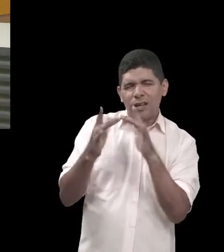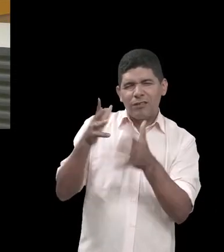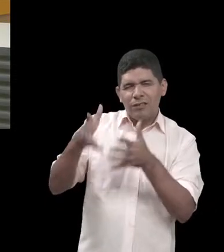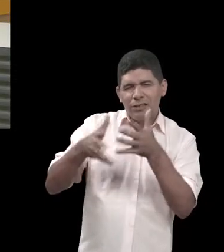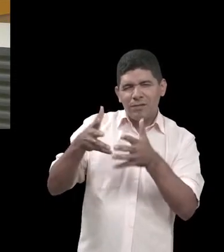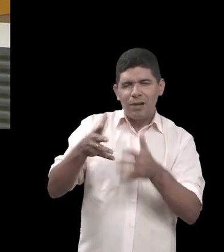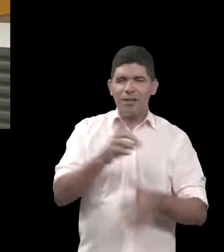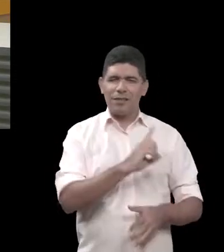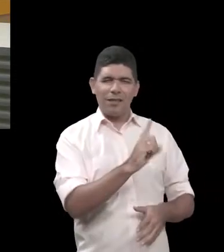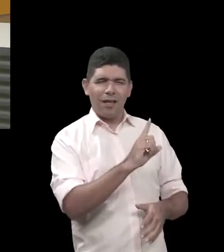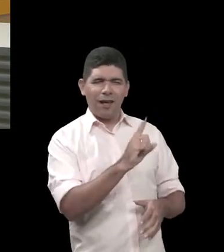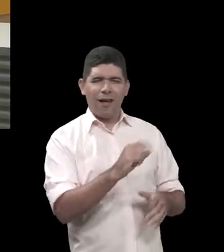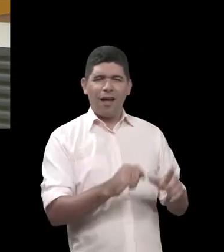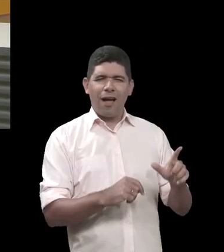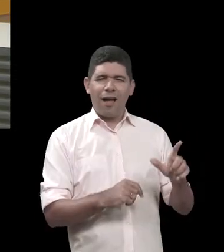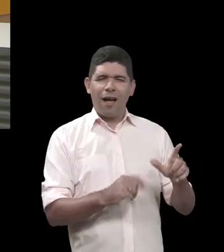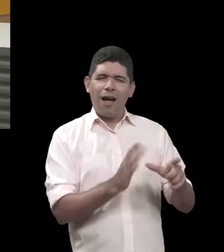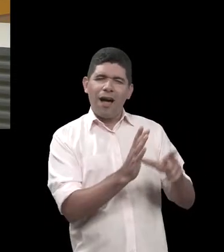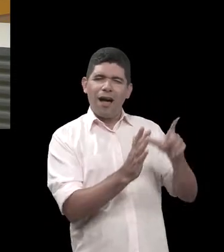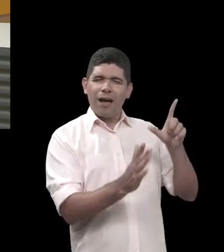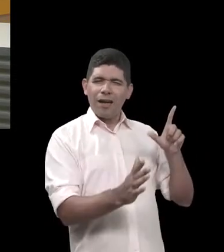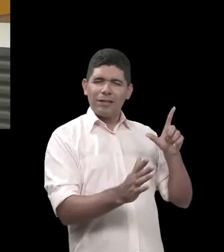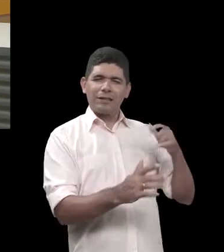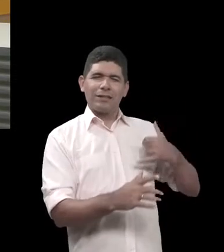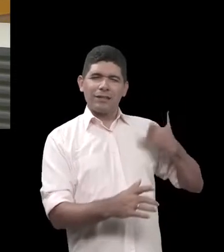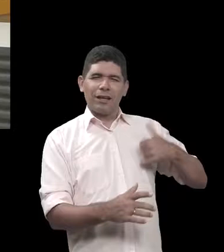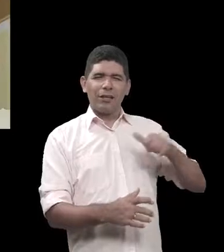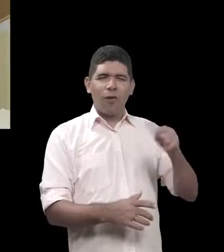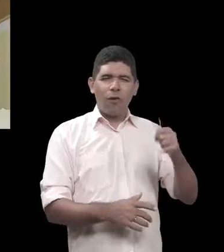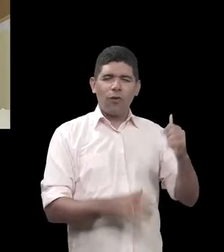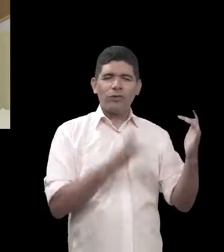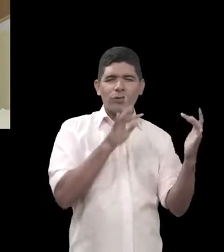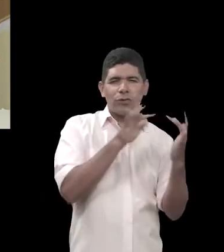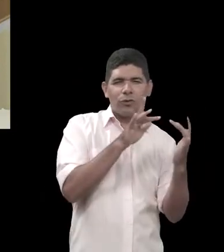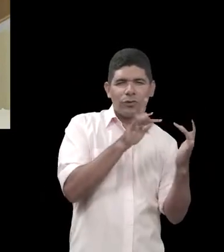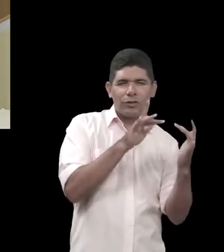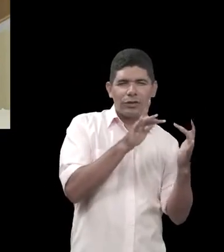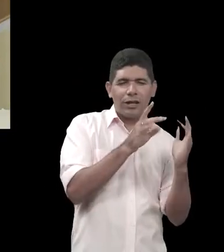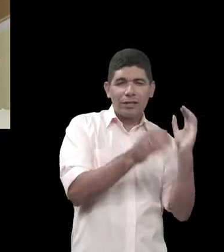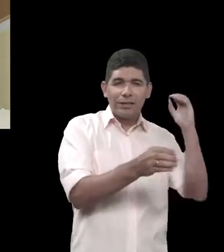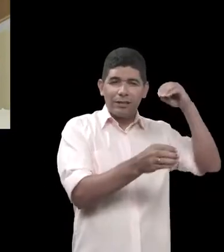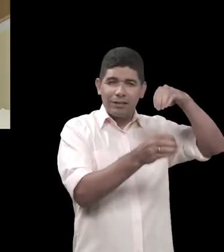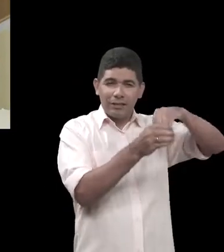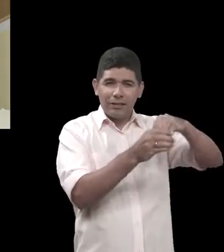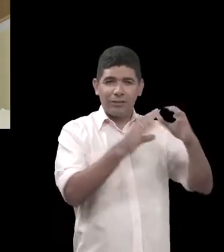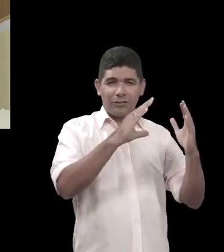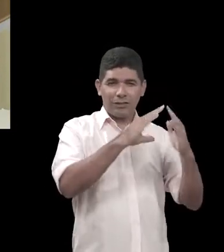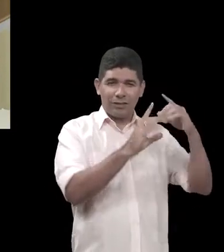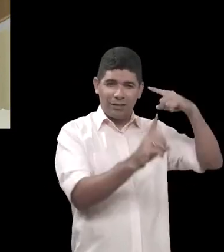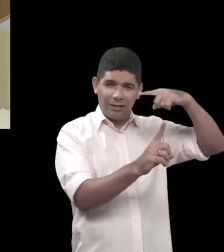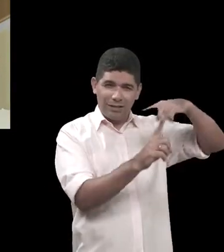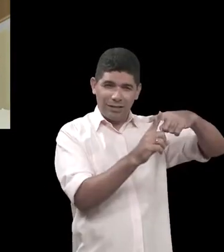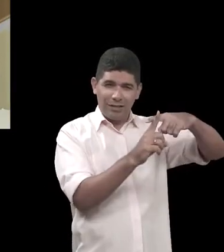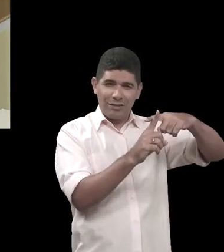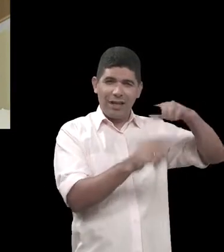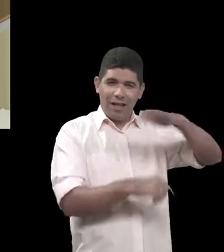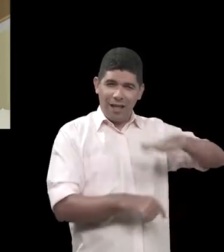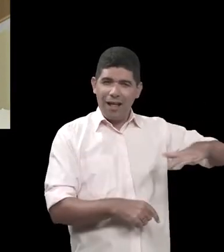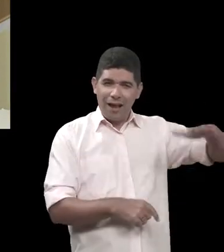Comecei a aprender com 11 anos de idade, né, dentro da minha comunidade da igreja que eu participava.